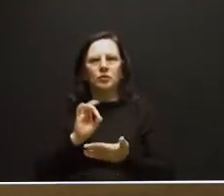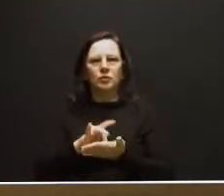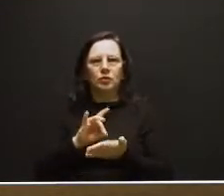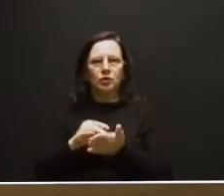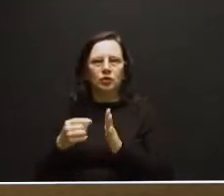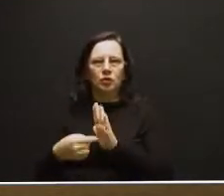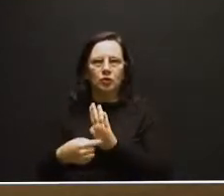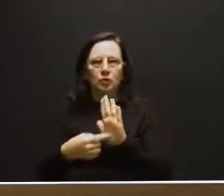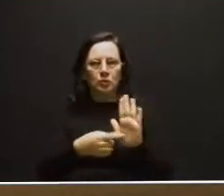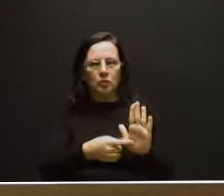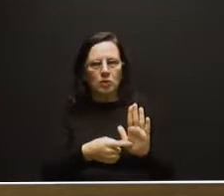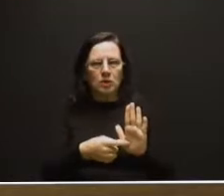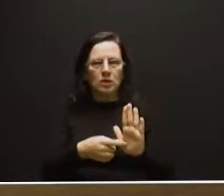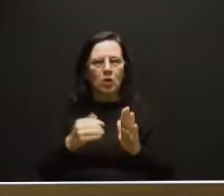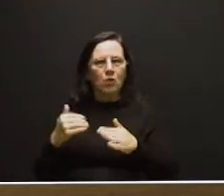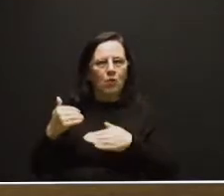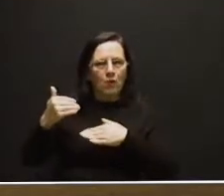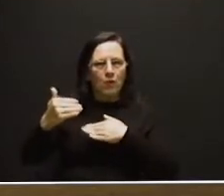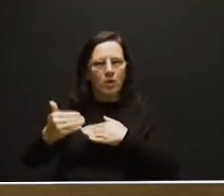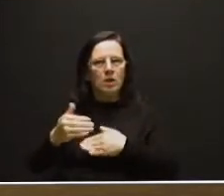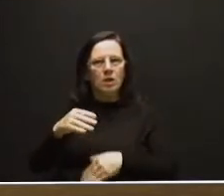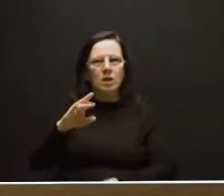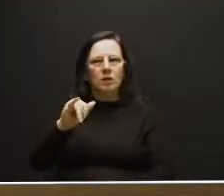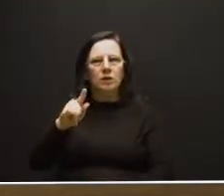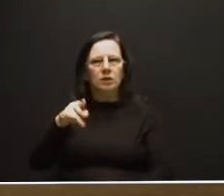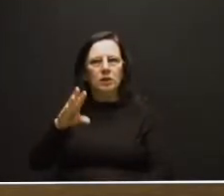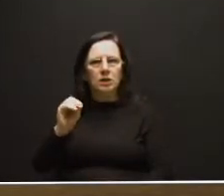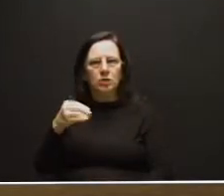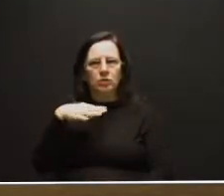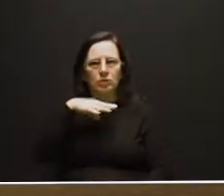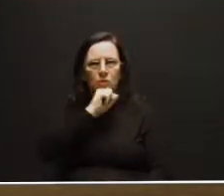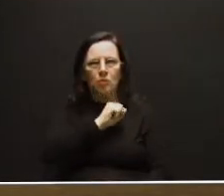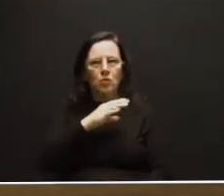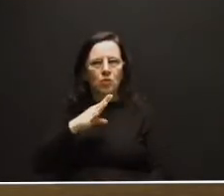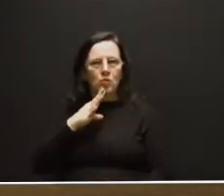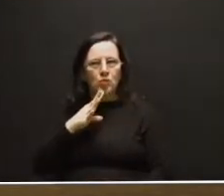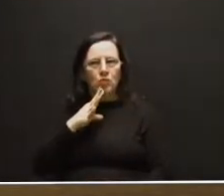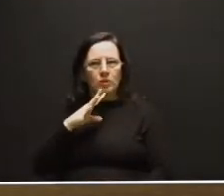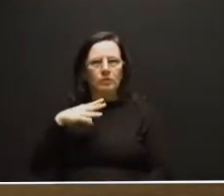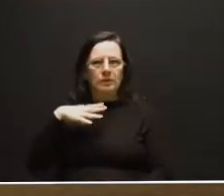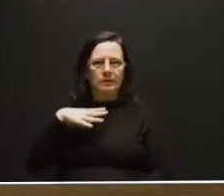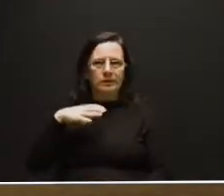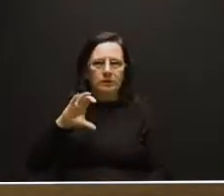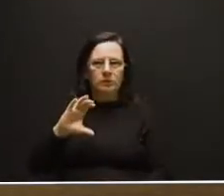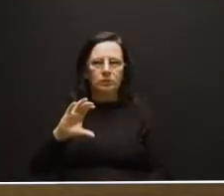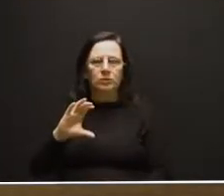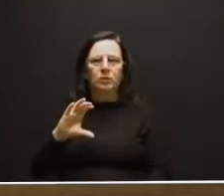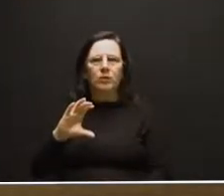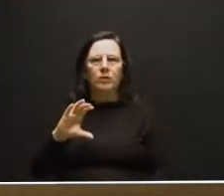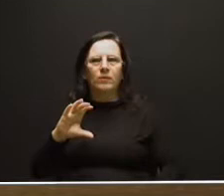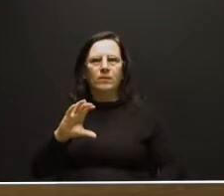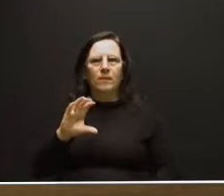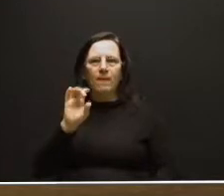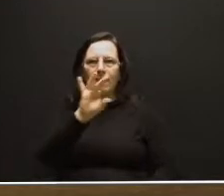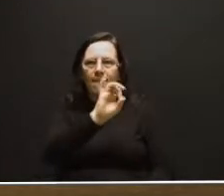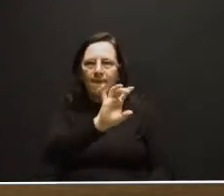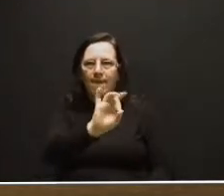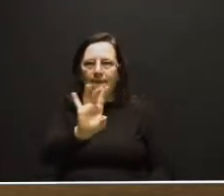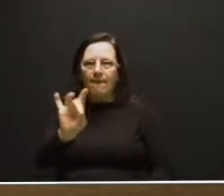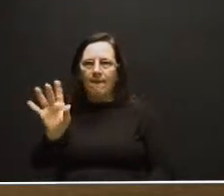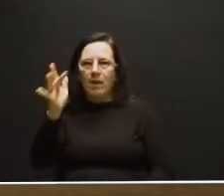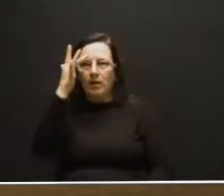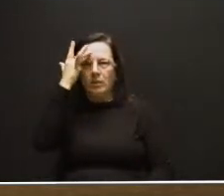a modernidade ea atualização mais rápida para o conhecimento do munícipe enxergo